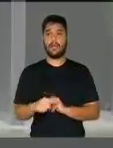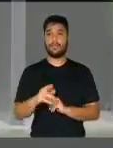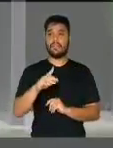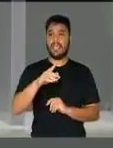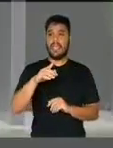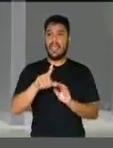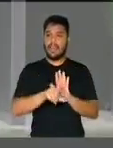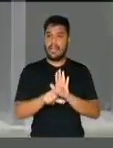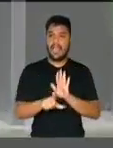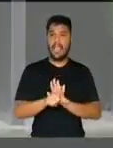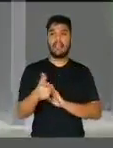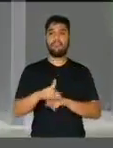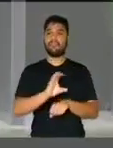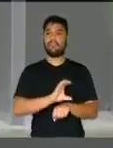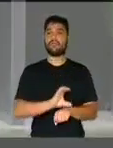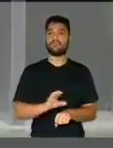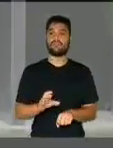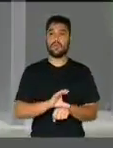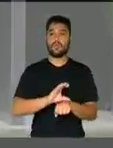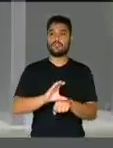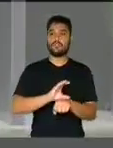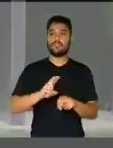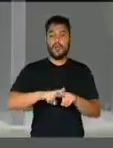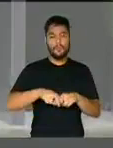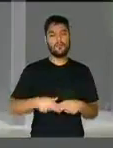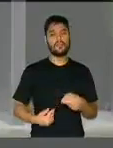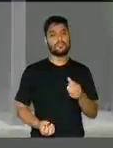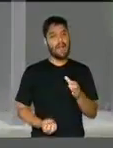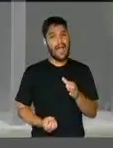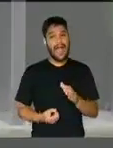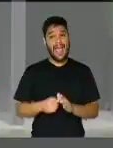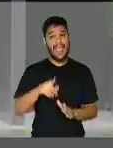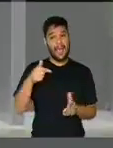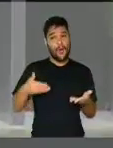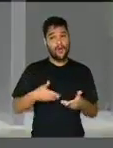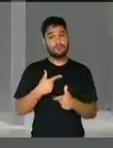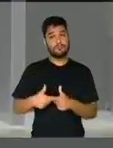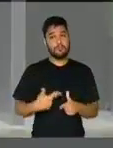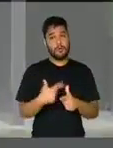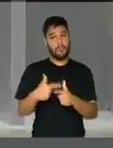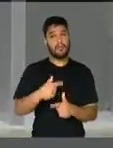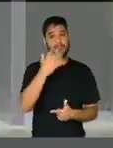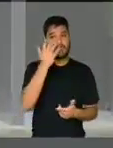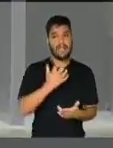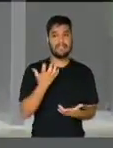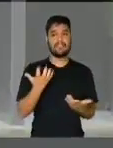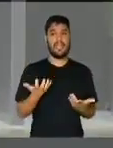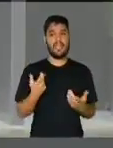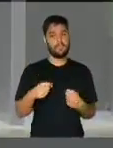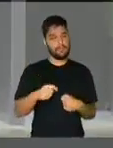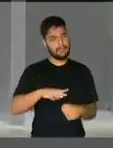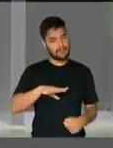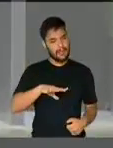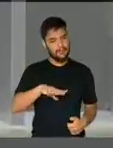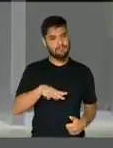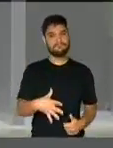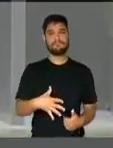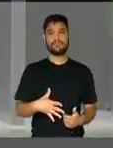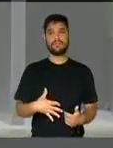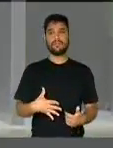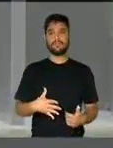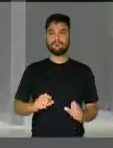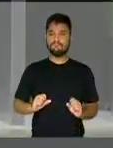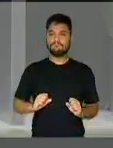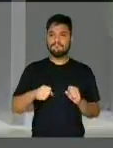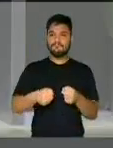regimentos, não tem Constituição. Portanto, a crise institucional é séria e nós precisamos enfrentá-la com a